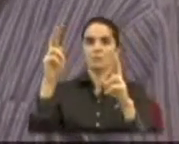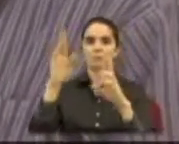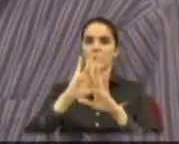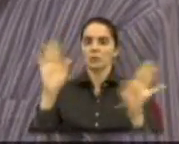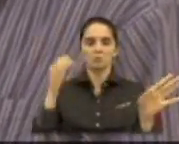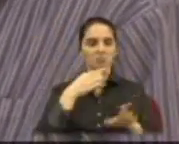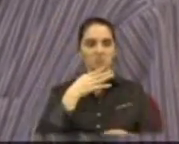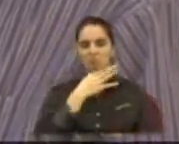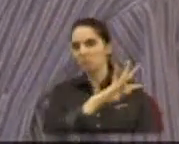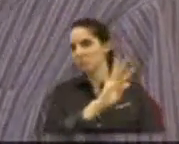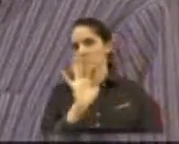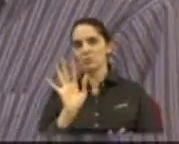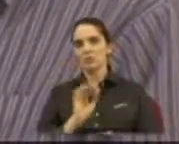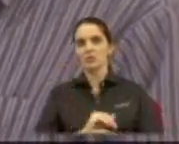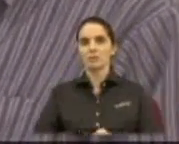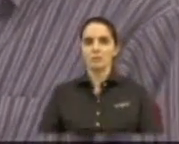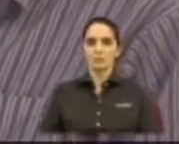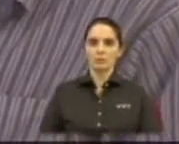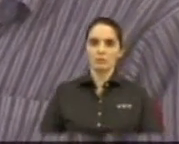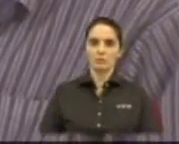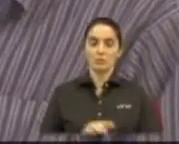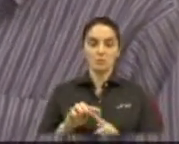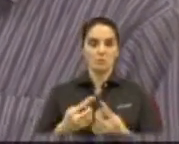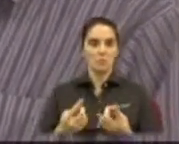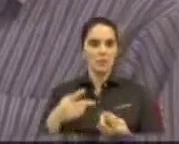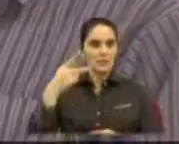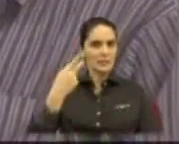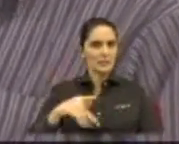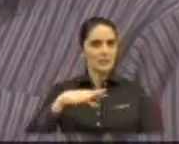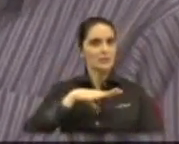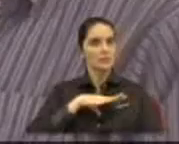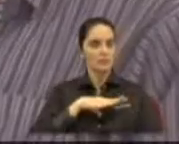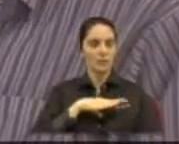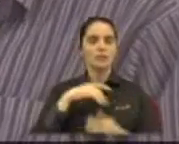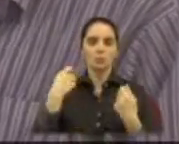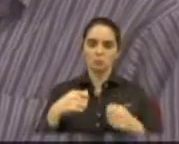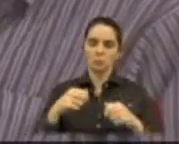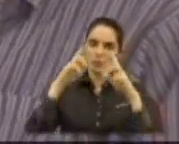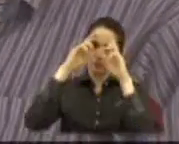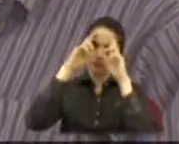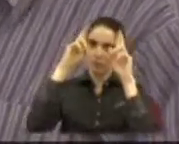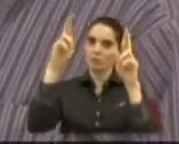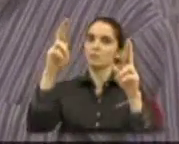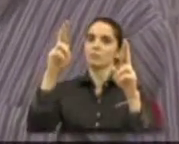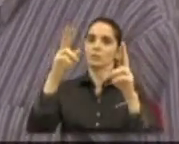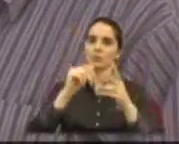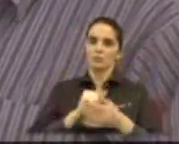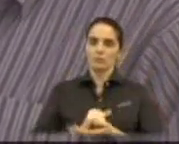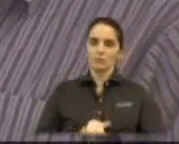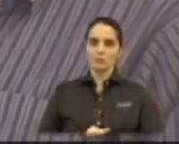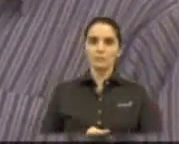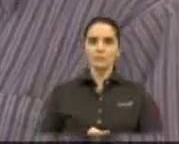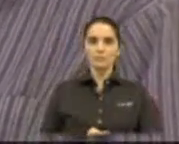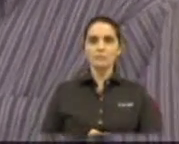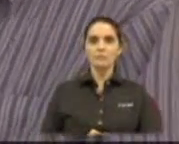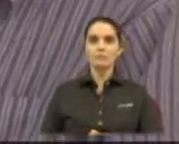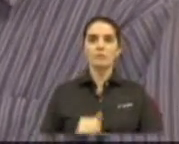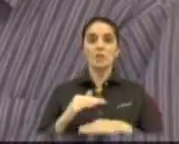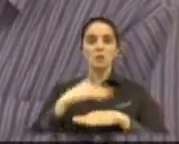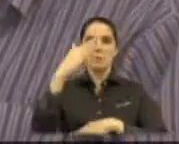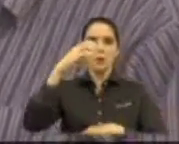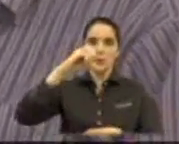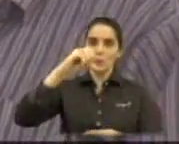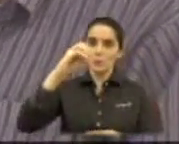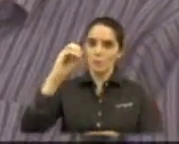nem a conheço. Então, que venha na nossa cidade e nos respeite. Respeite os mais de 90